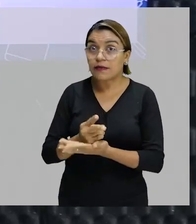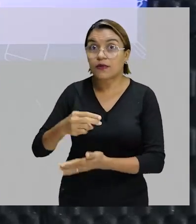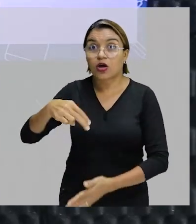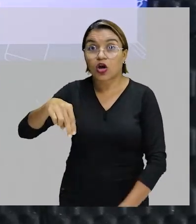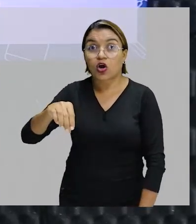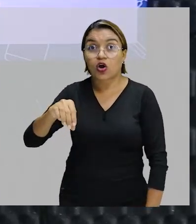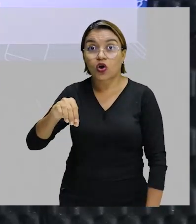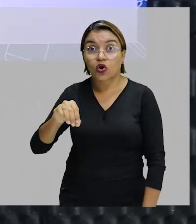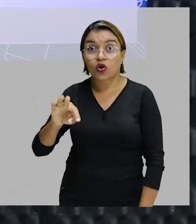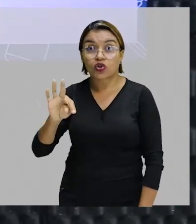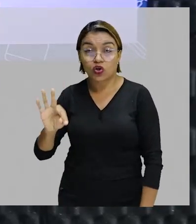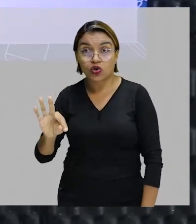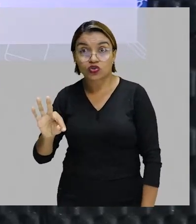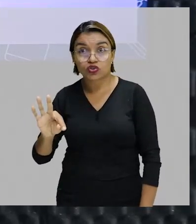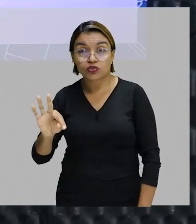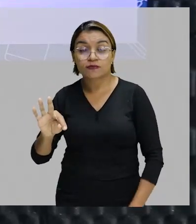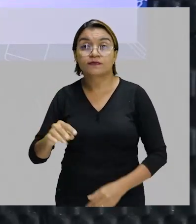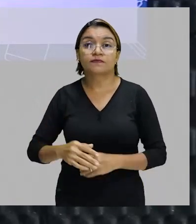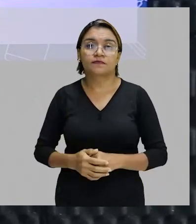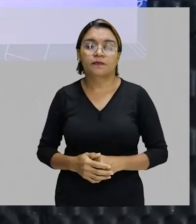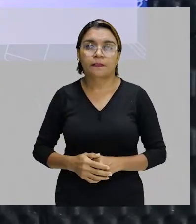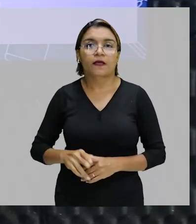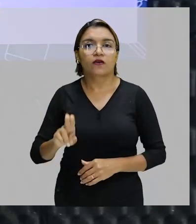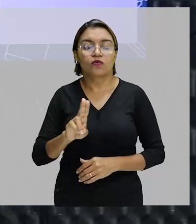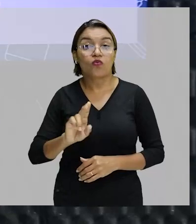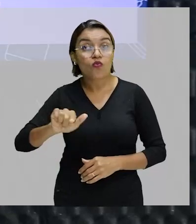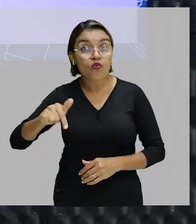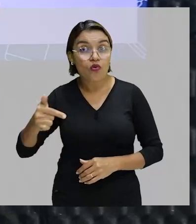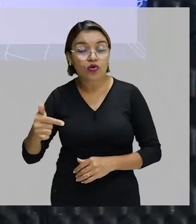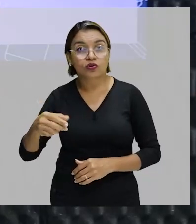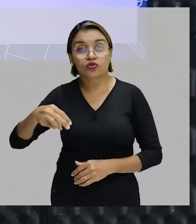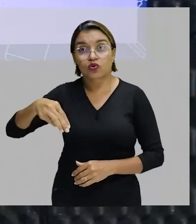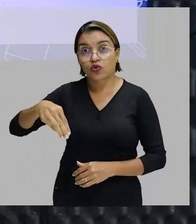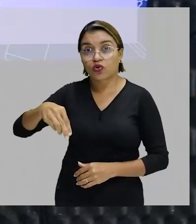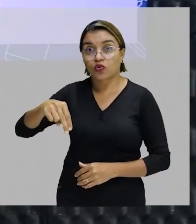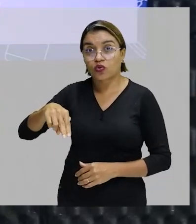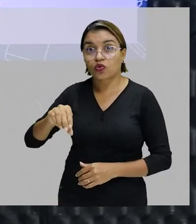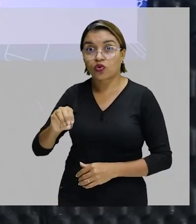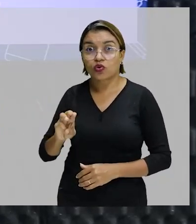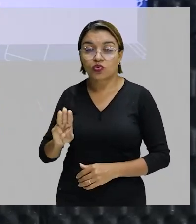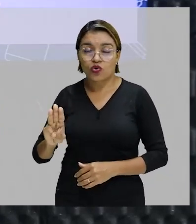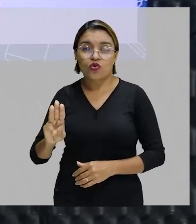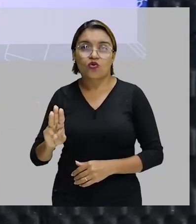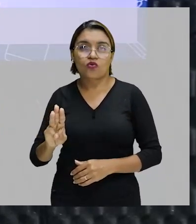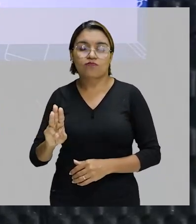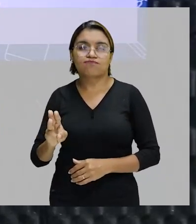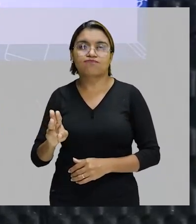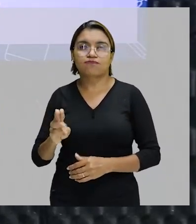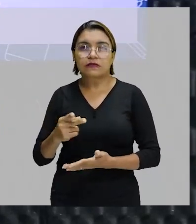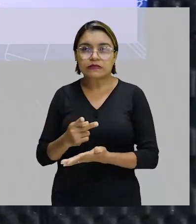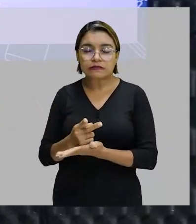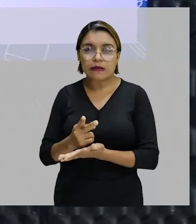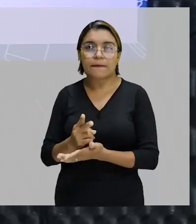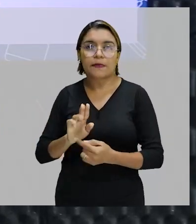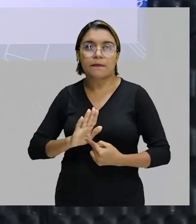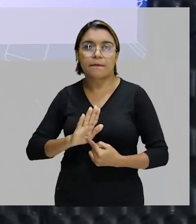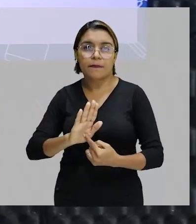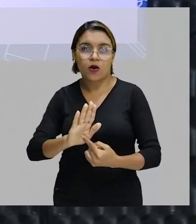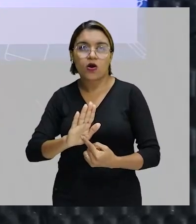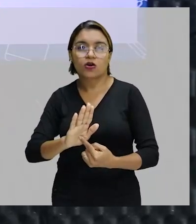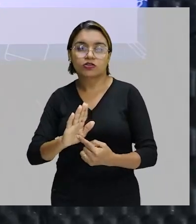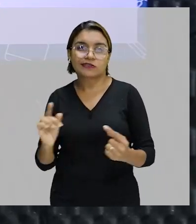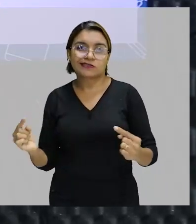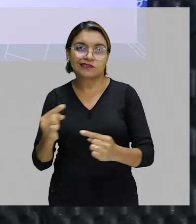no, fazendo função de não, ele é usado sempre no início da frase para dar essa ideia de oposição ao yes, que é